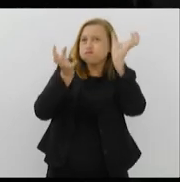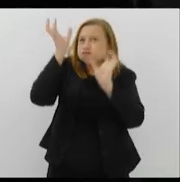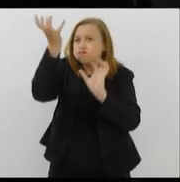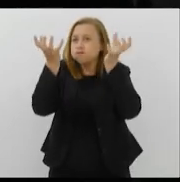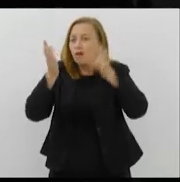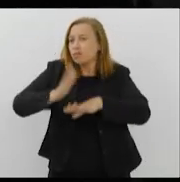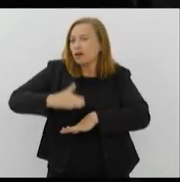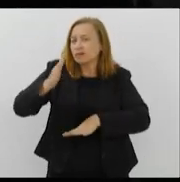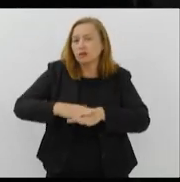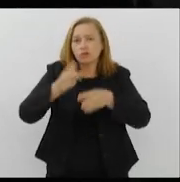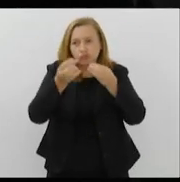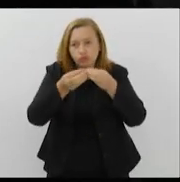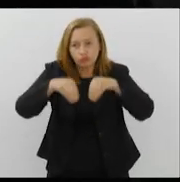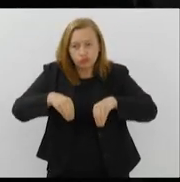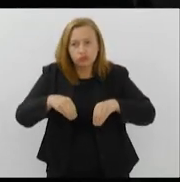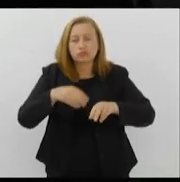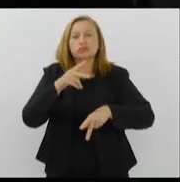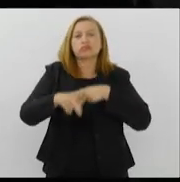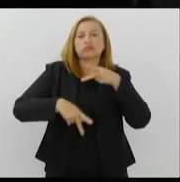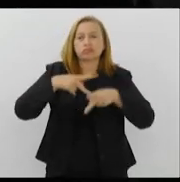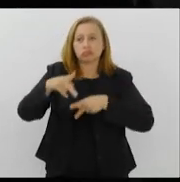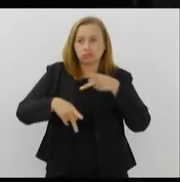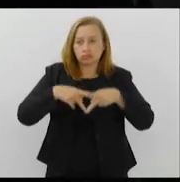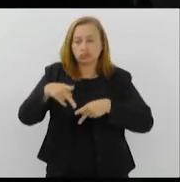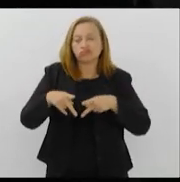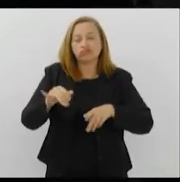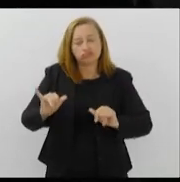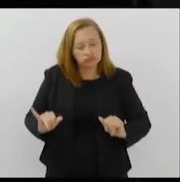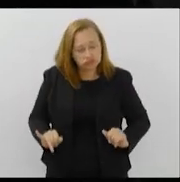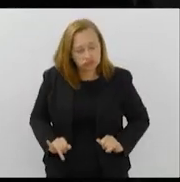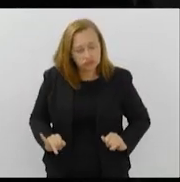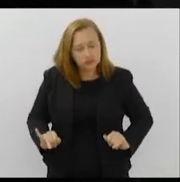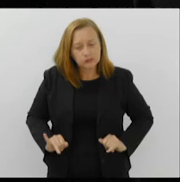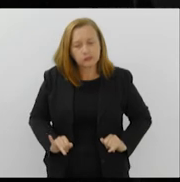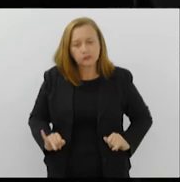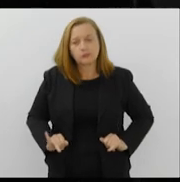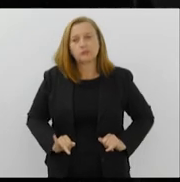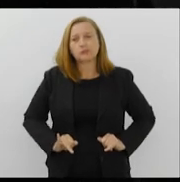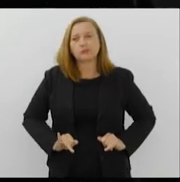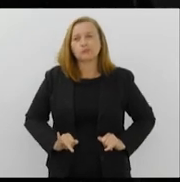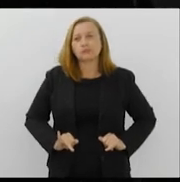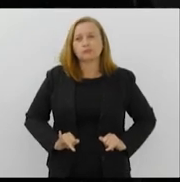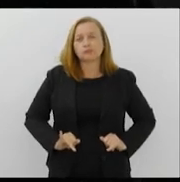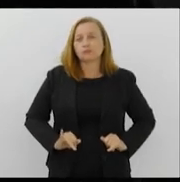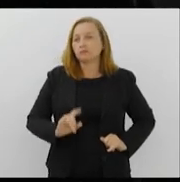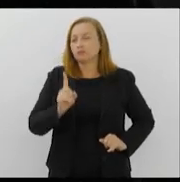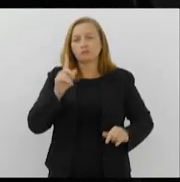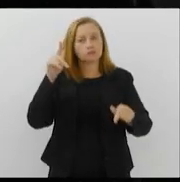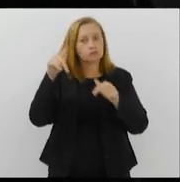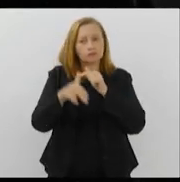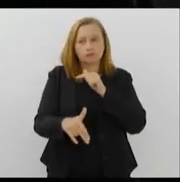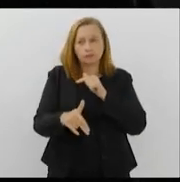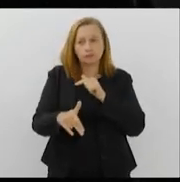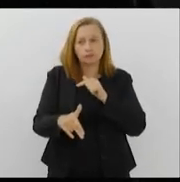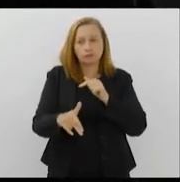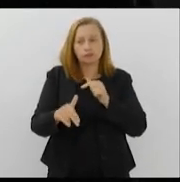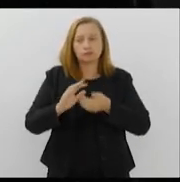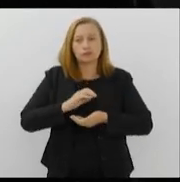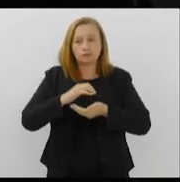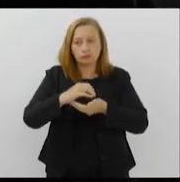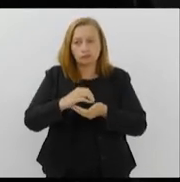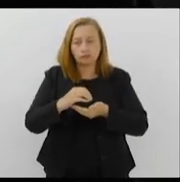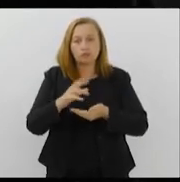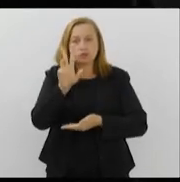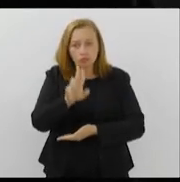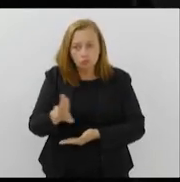mais afetado as populações, sofrido, e isso não vai impedir também que as defesas civis